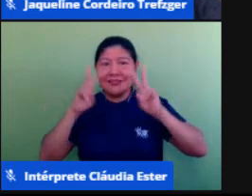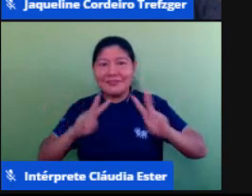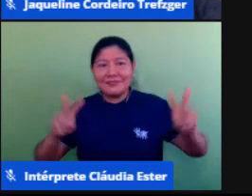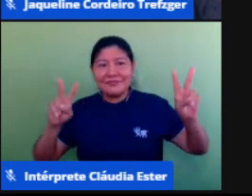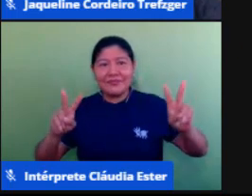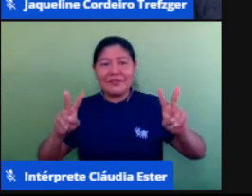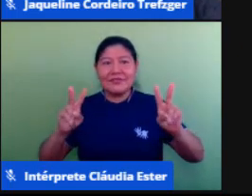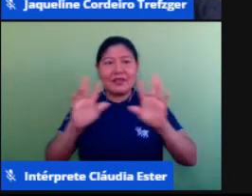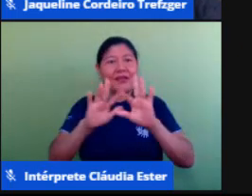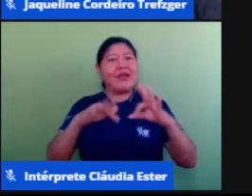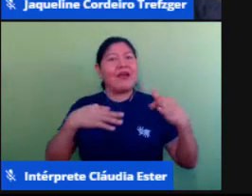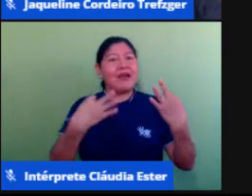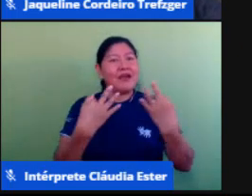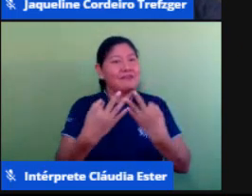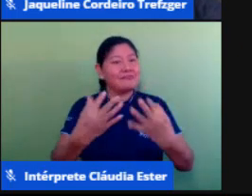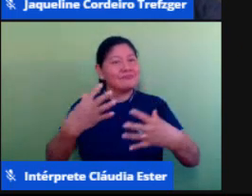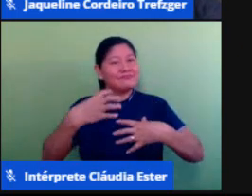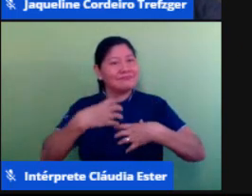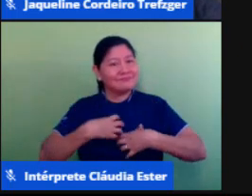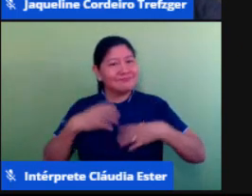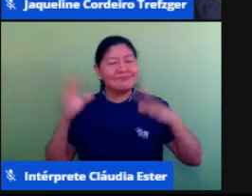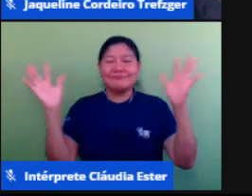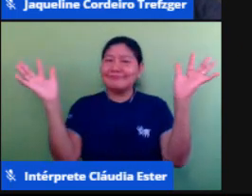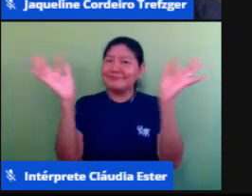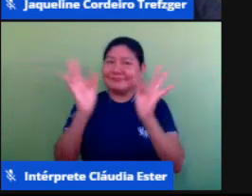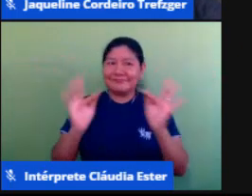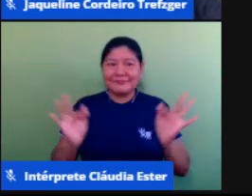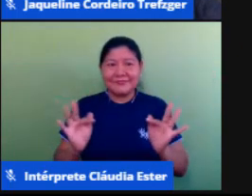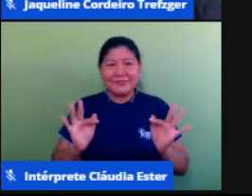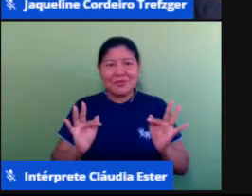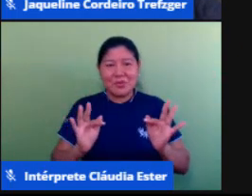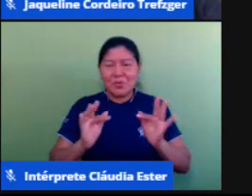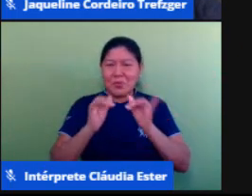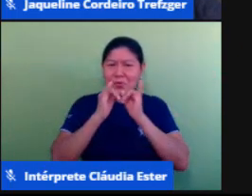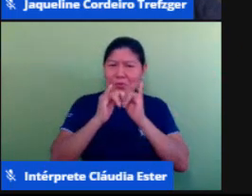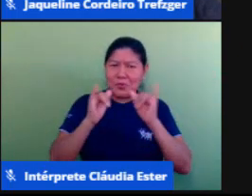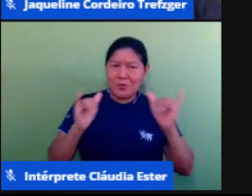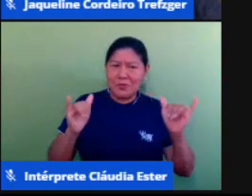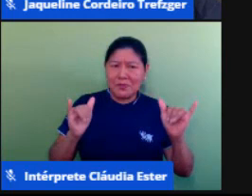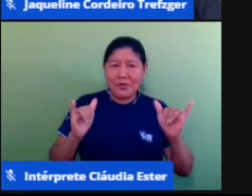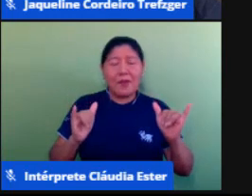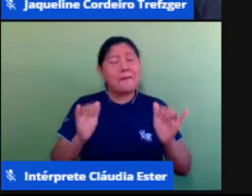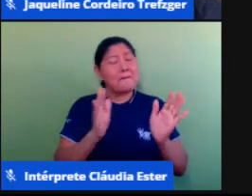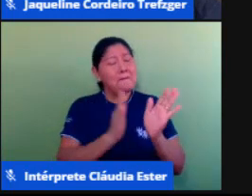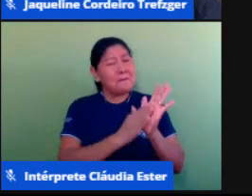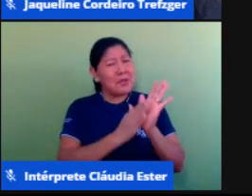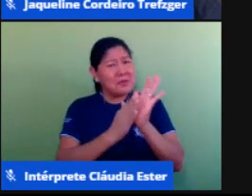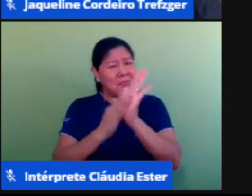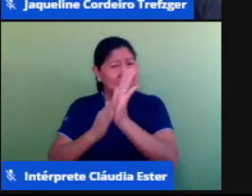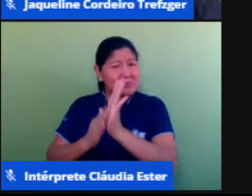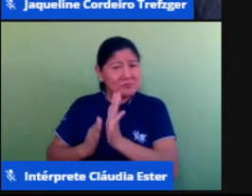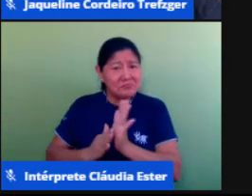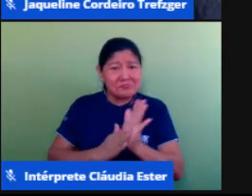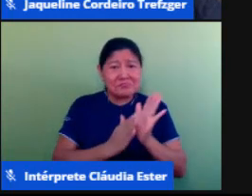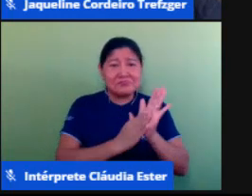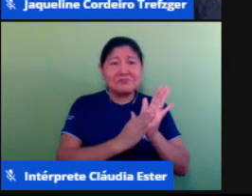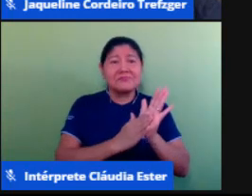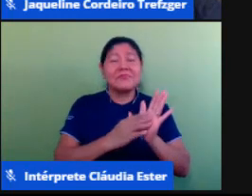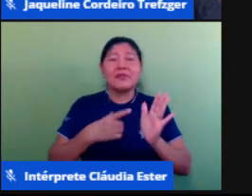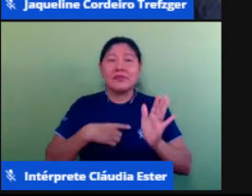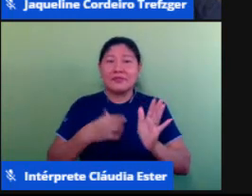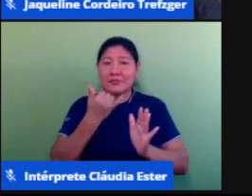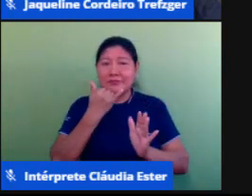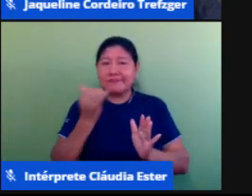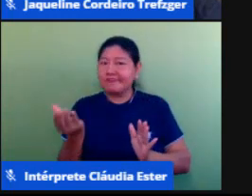mães elogiando, vários elogios, tudo, né? Até eu nem posso colocar, porque eu mandei para as meninas, porque eu não pedi autorização